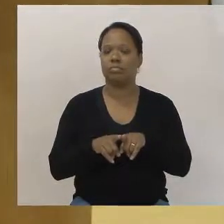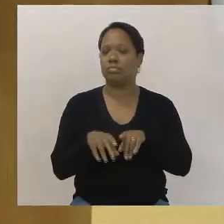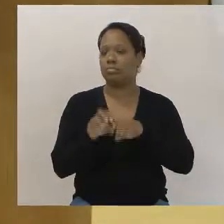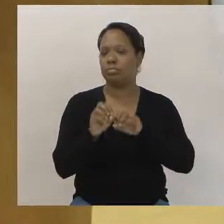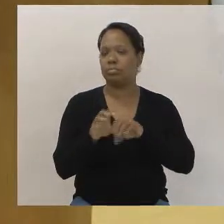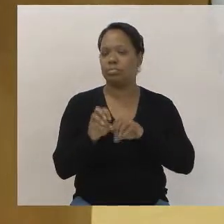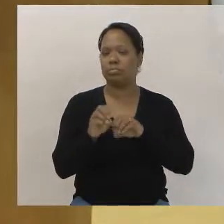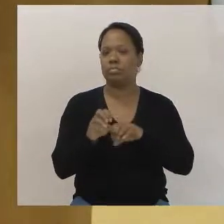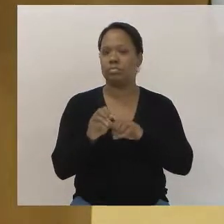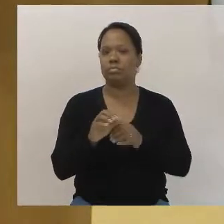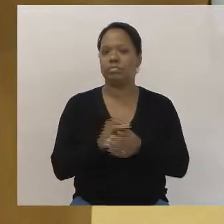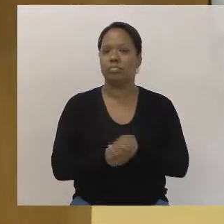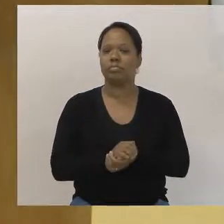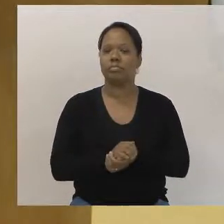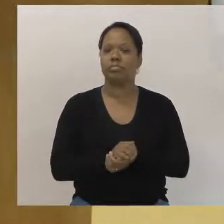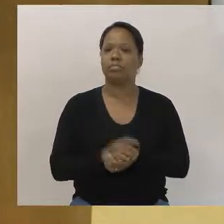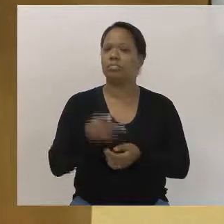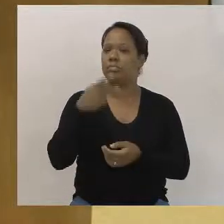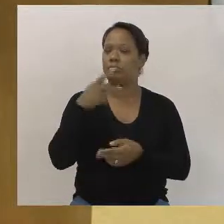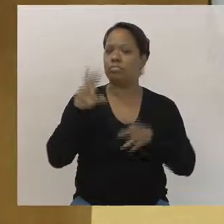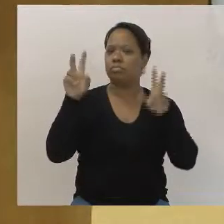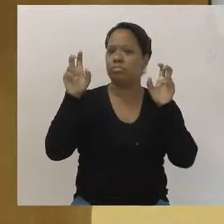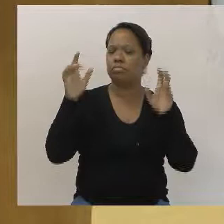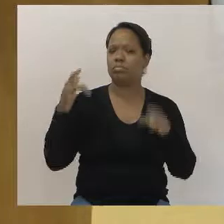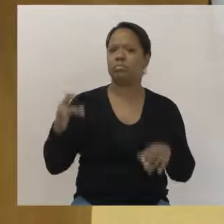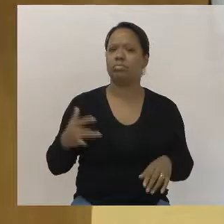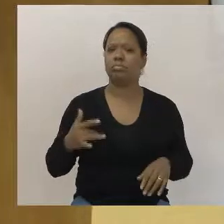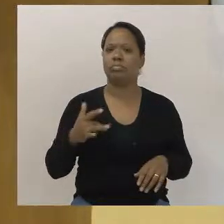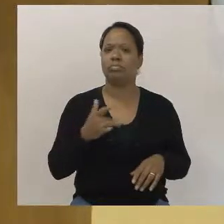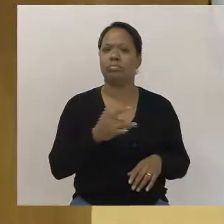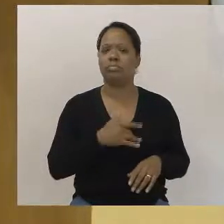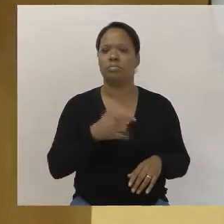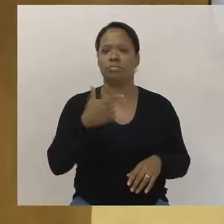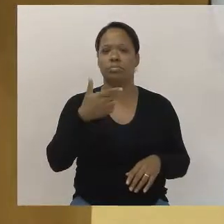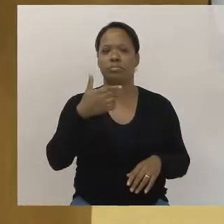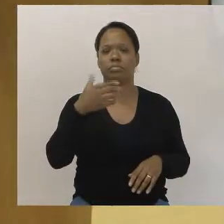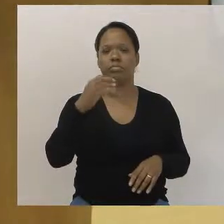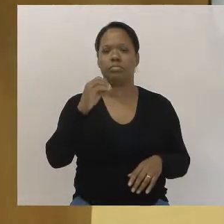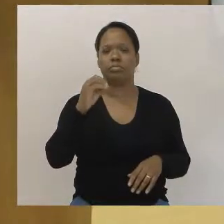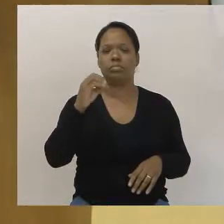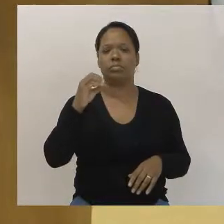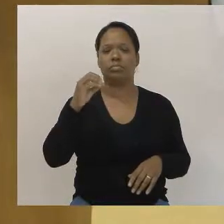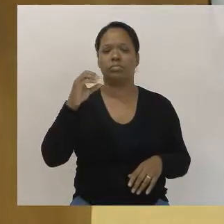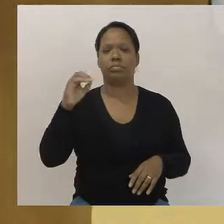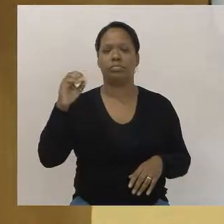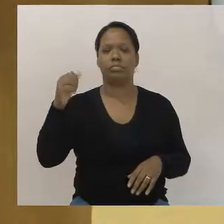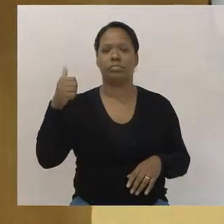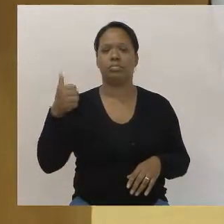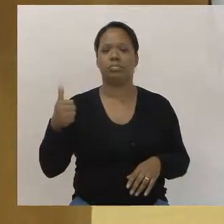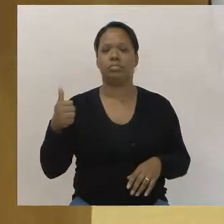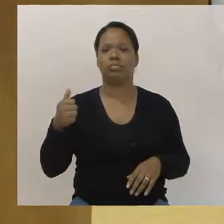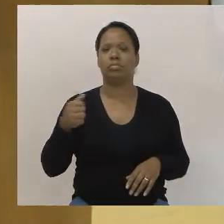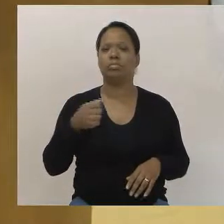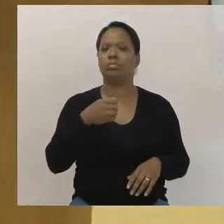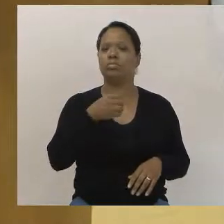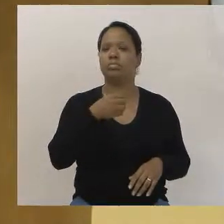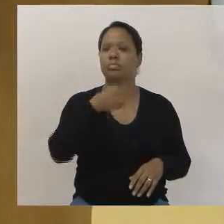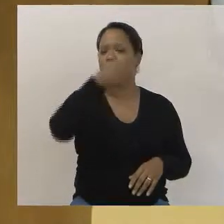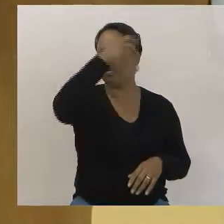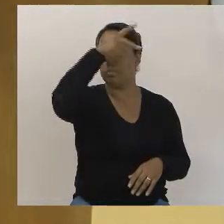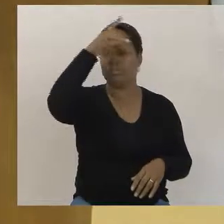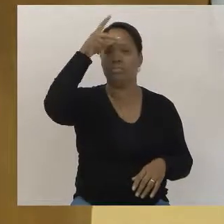educação a lona e saúde gente desde 2001 um prefeito ganhou falando que